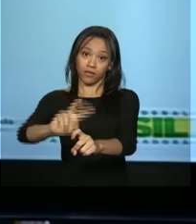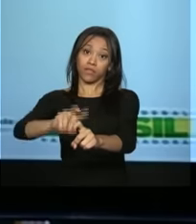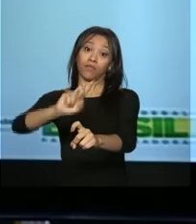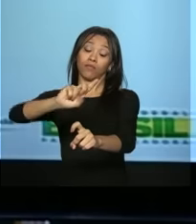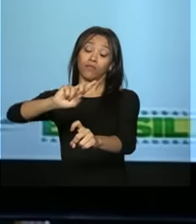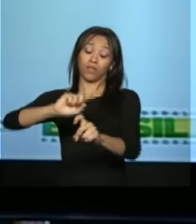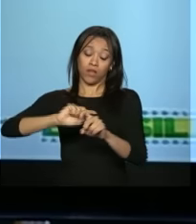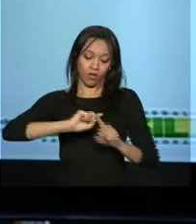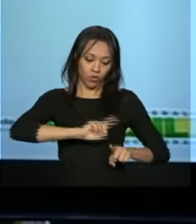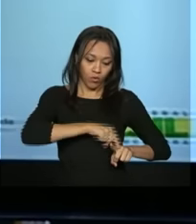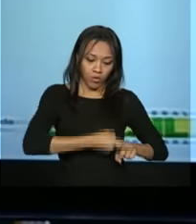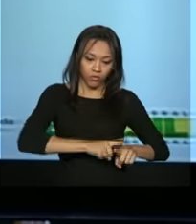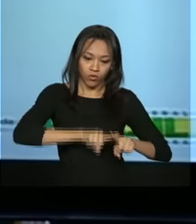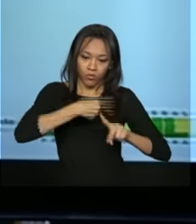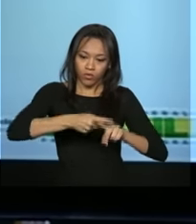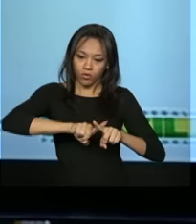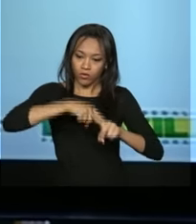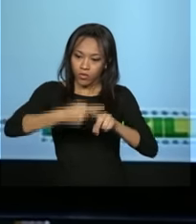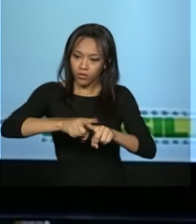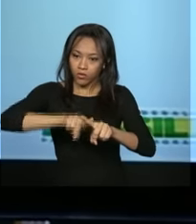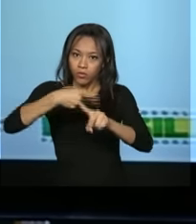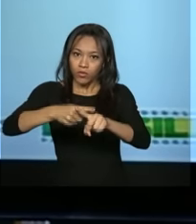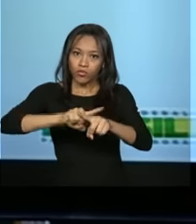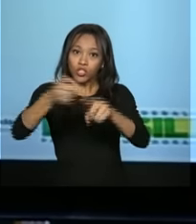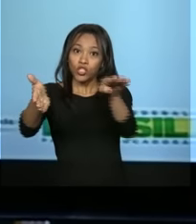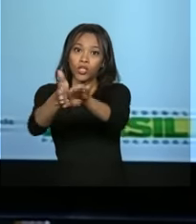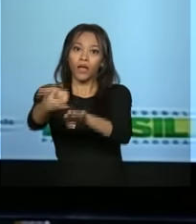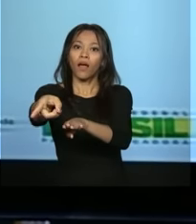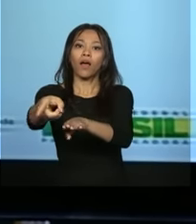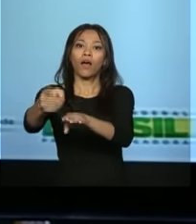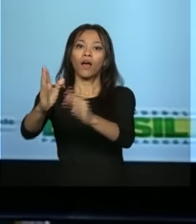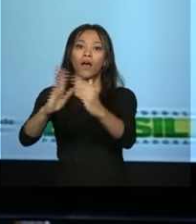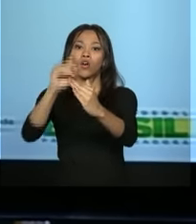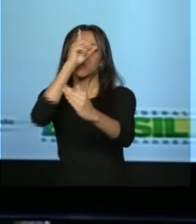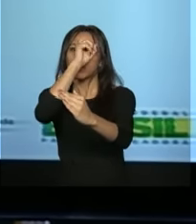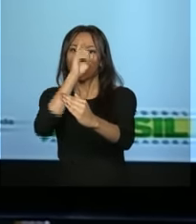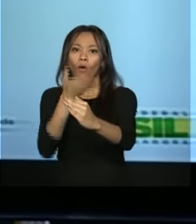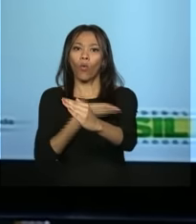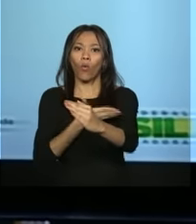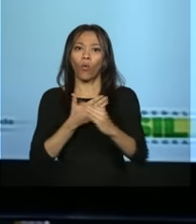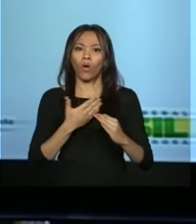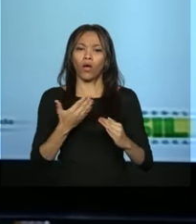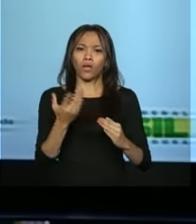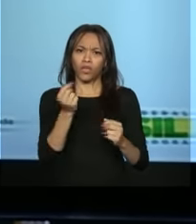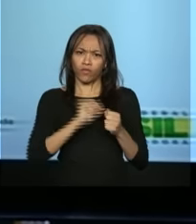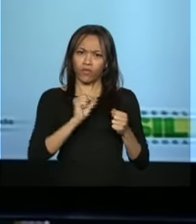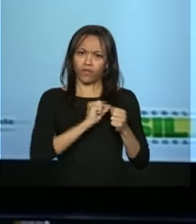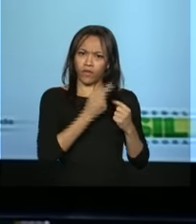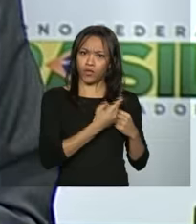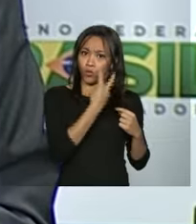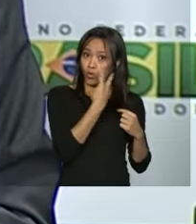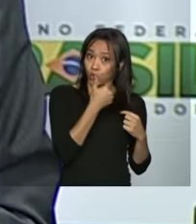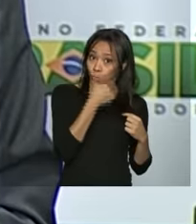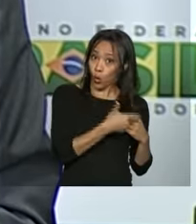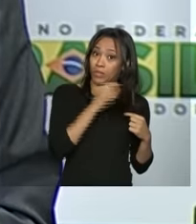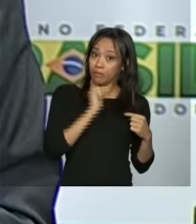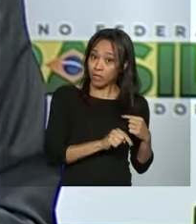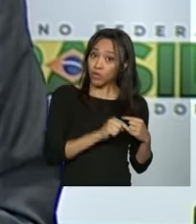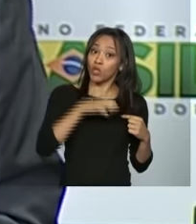tal maneira que quando ela chega ao o hospital um produto que foi produzido a r